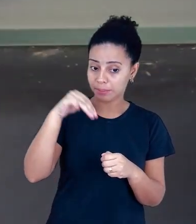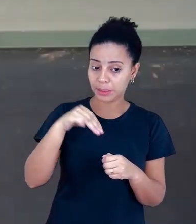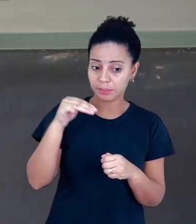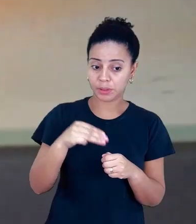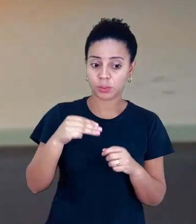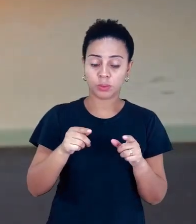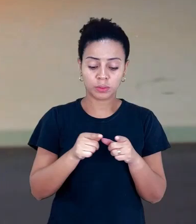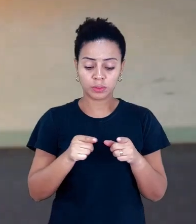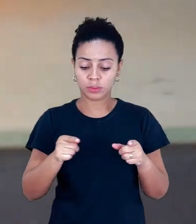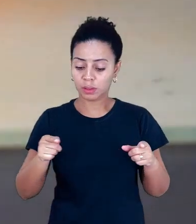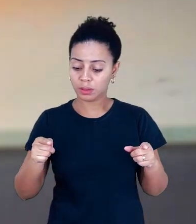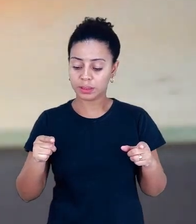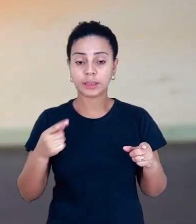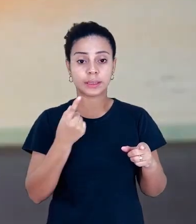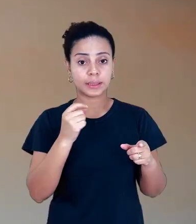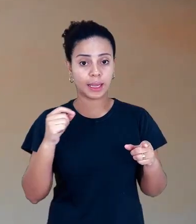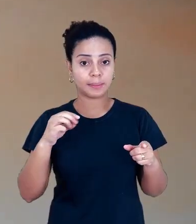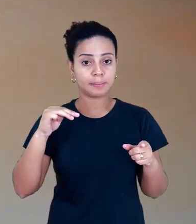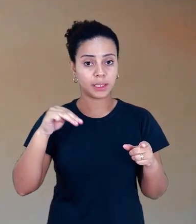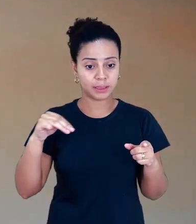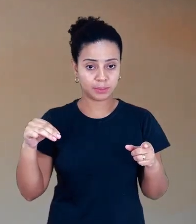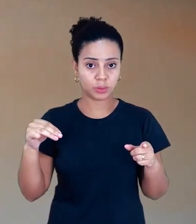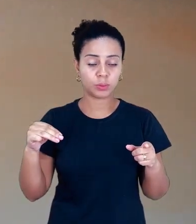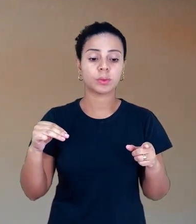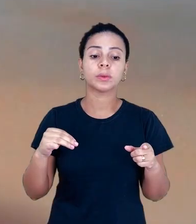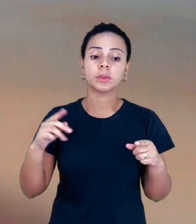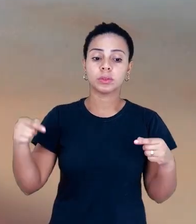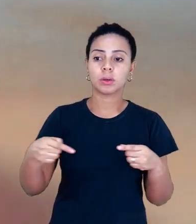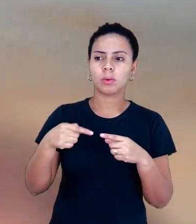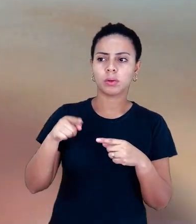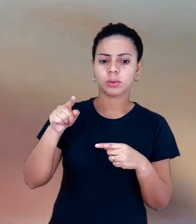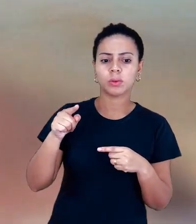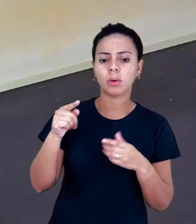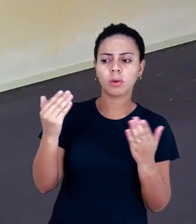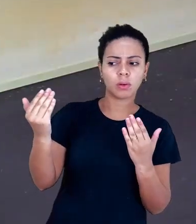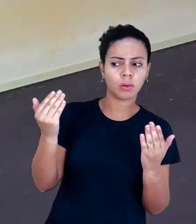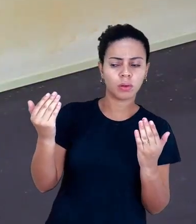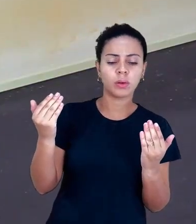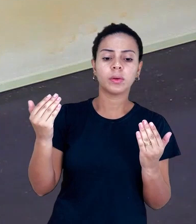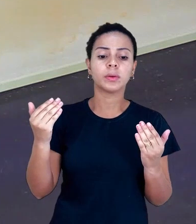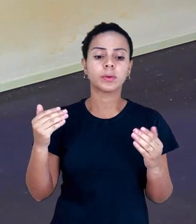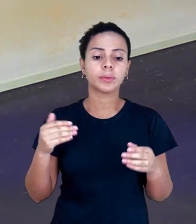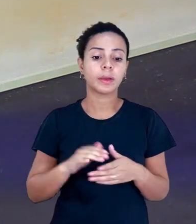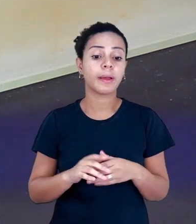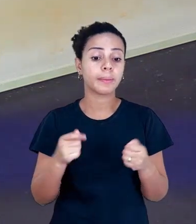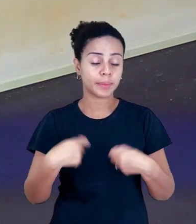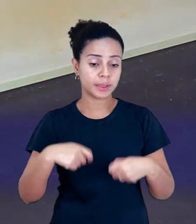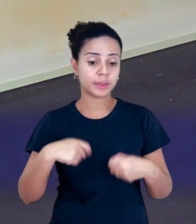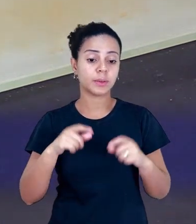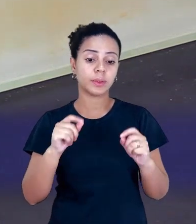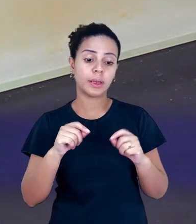e comprimento da ordem de 100 milímetros, com dimensões confirmadas pelos gabaritos de verificação,